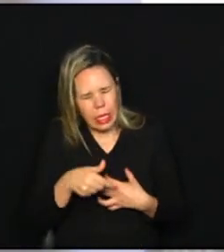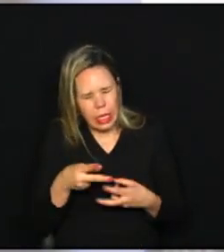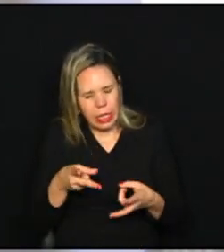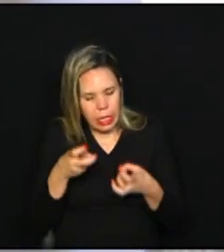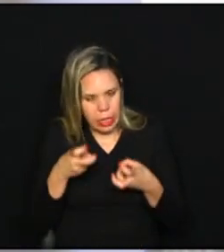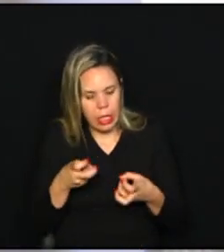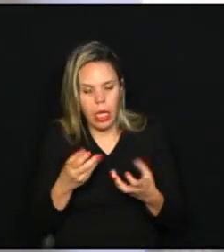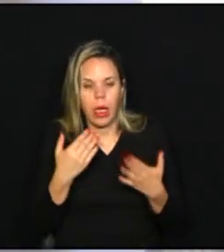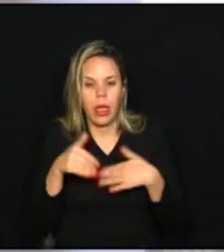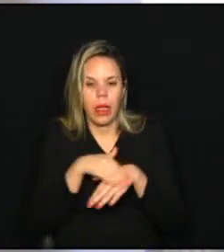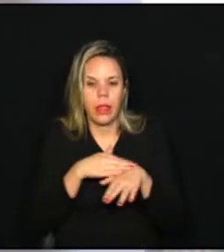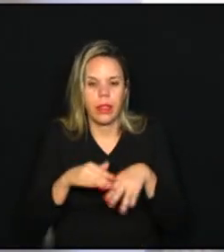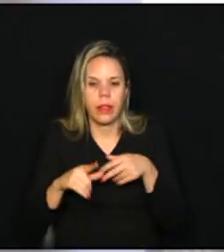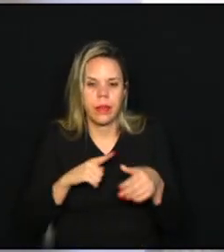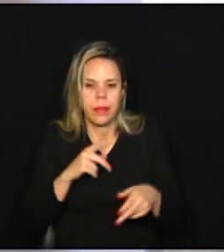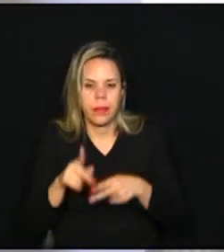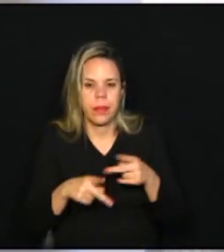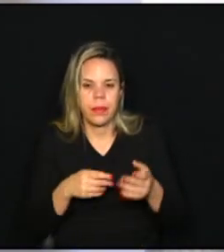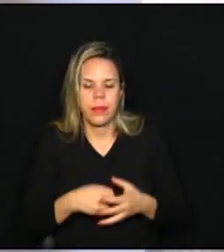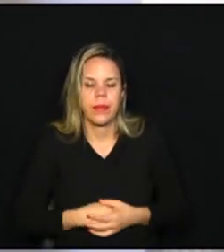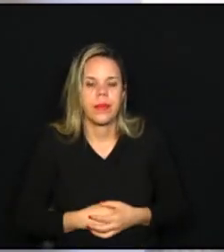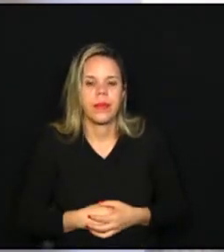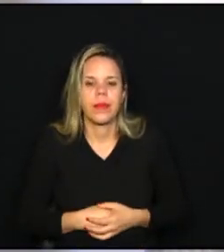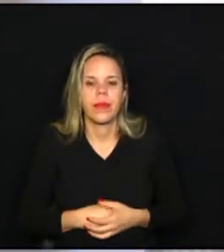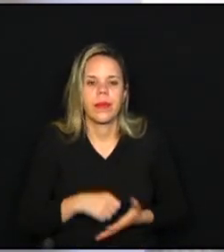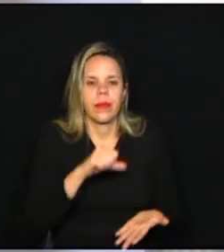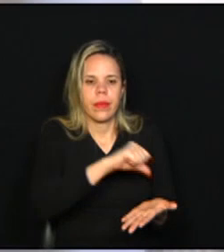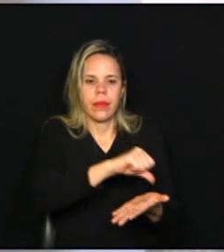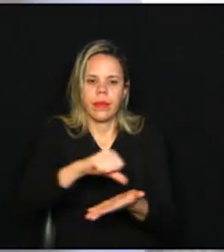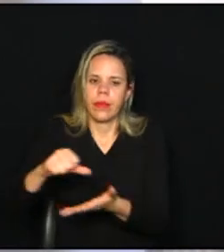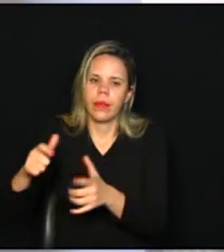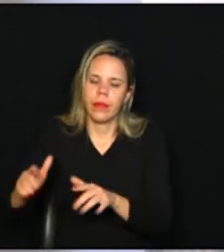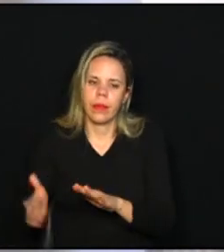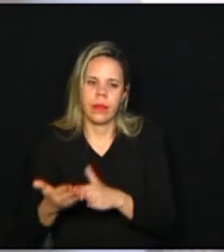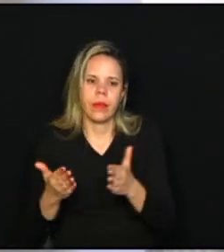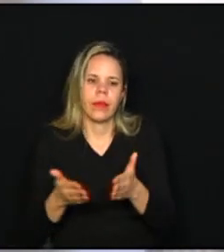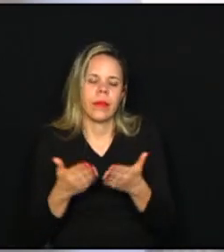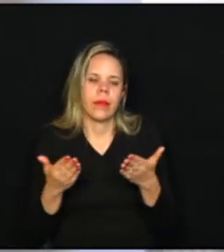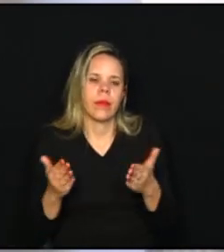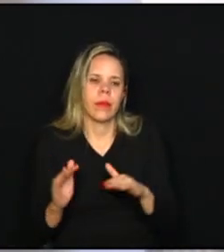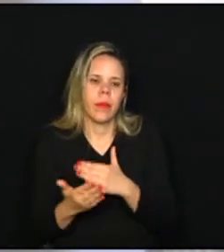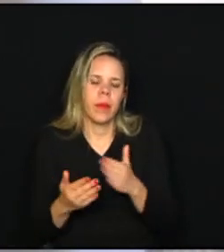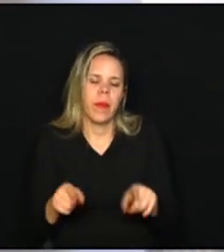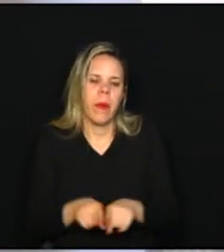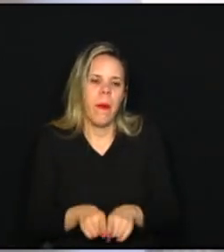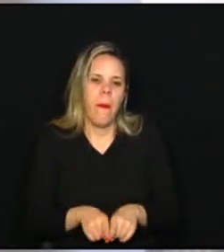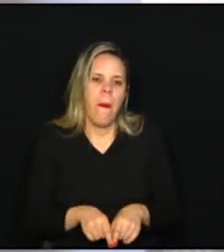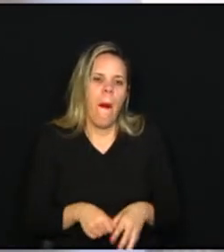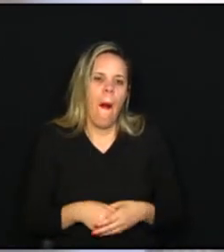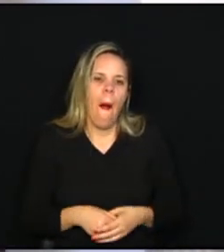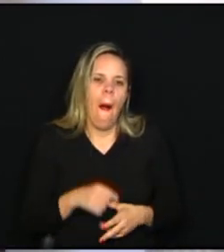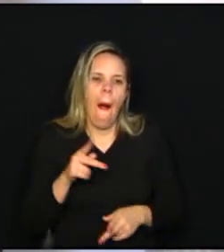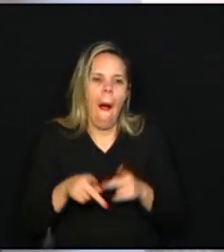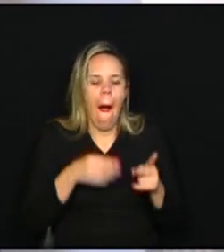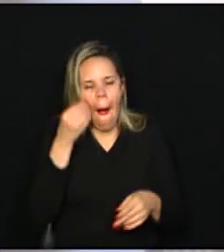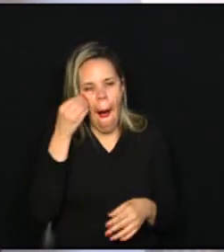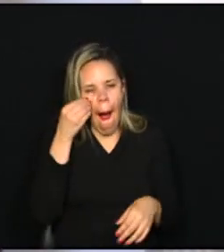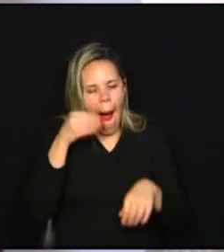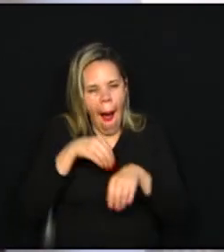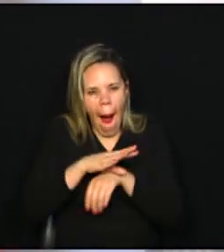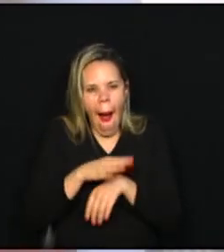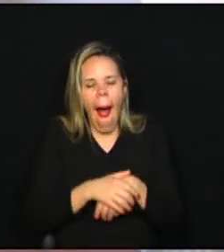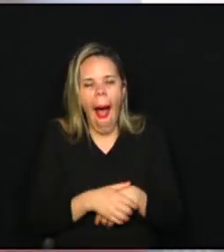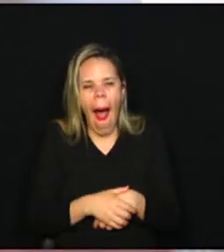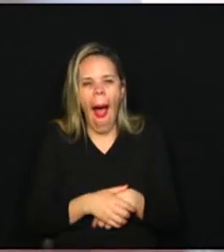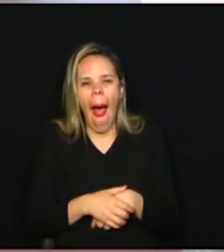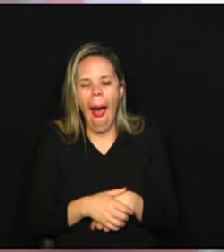perceptível nas conversas que nós tivemos nesses territórios, né? As pessoas, de certa forma, tentando